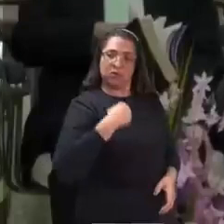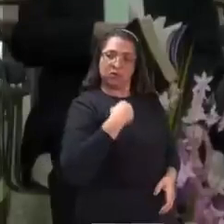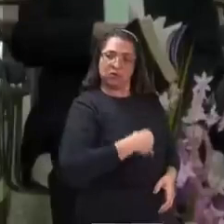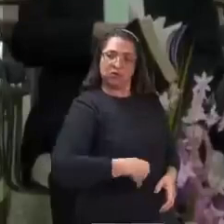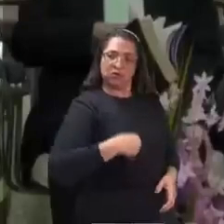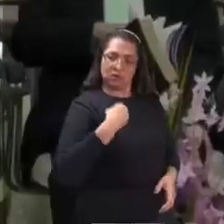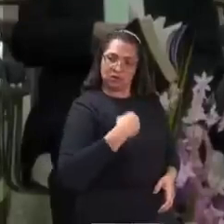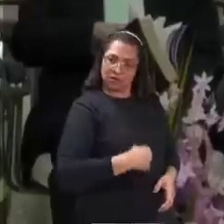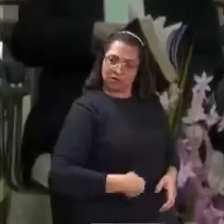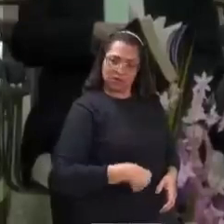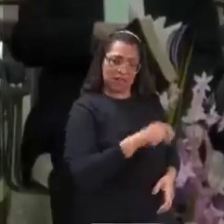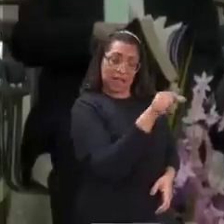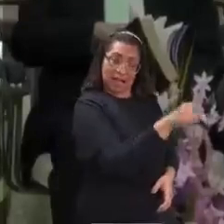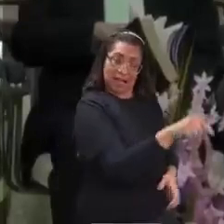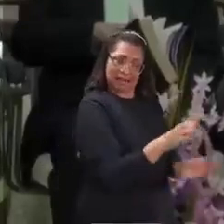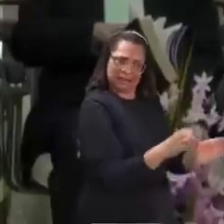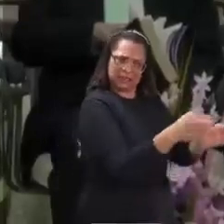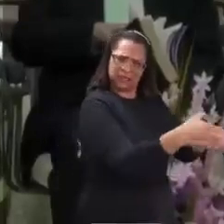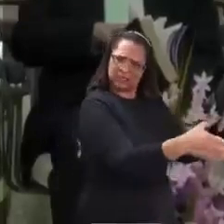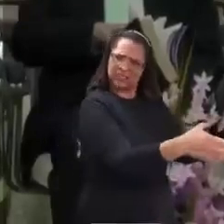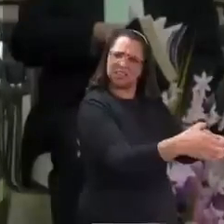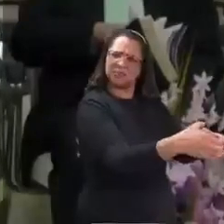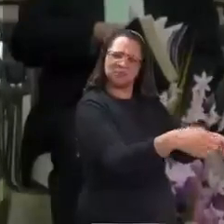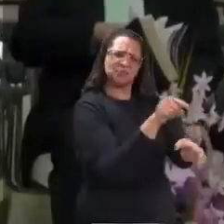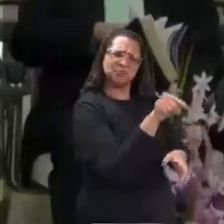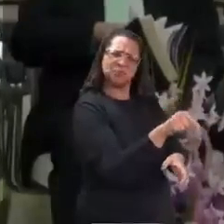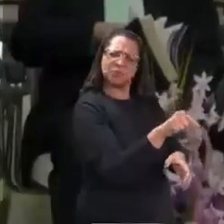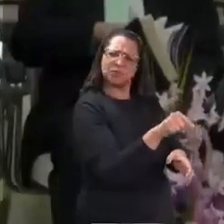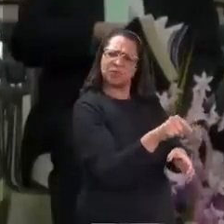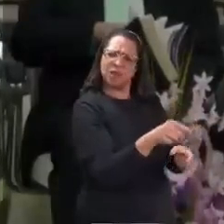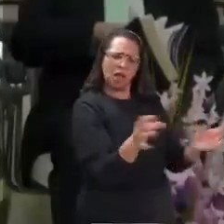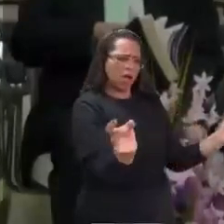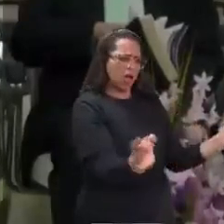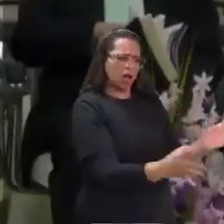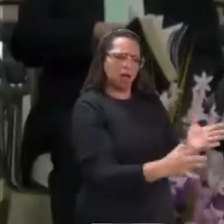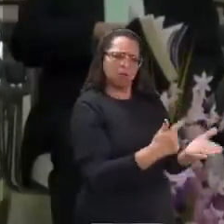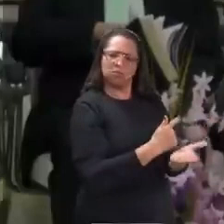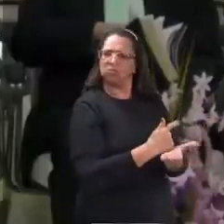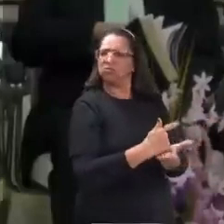Um herói mundial. Termina o livro do Gênesis.